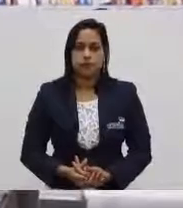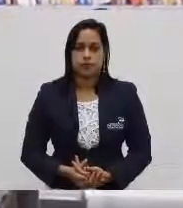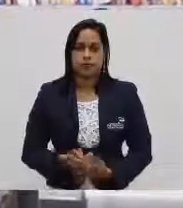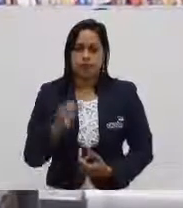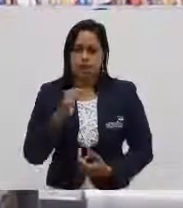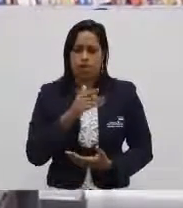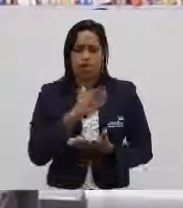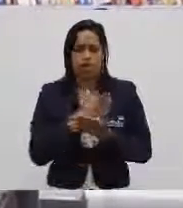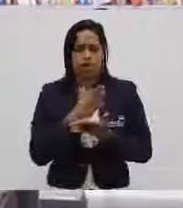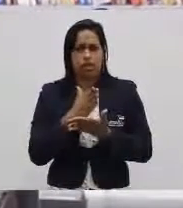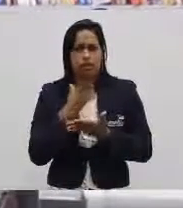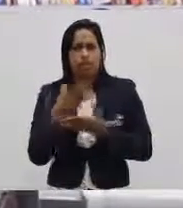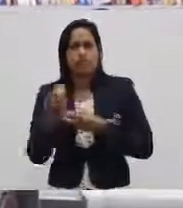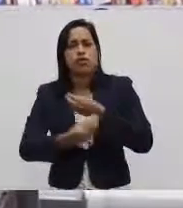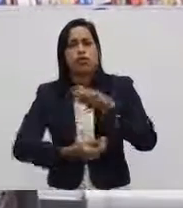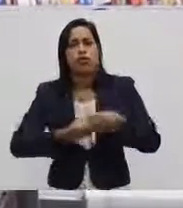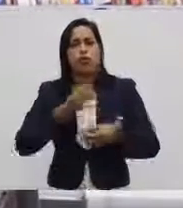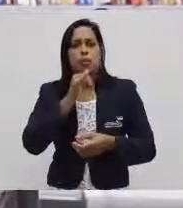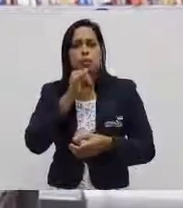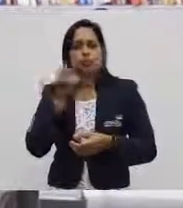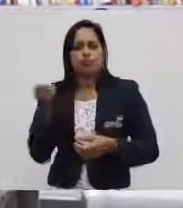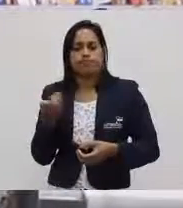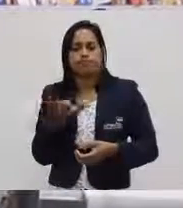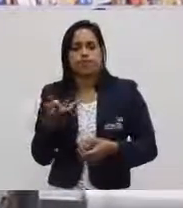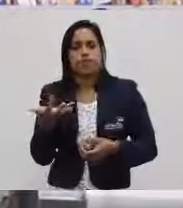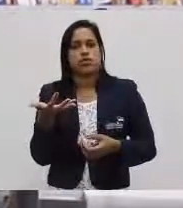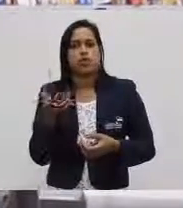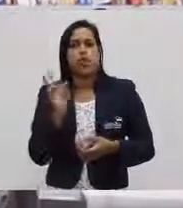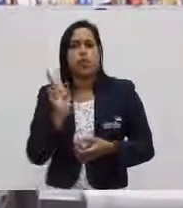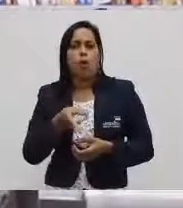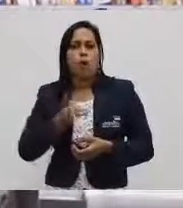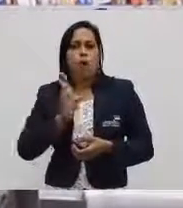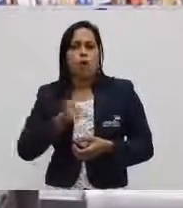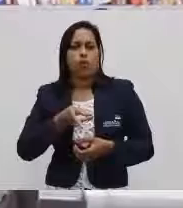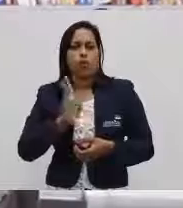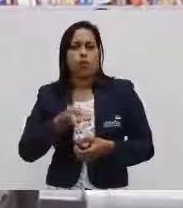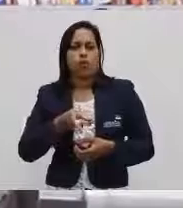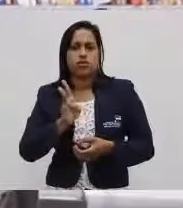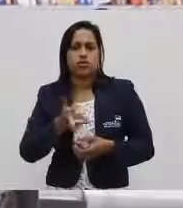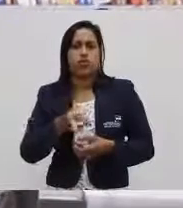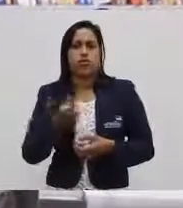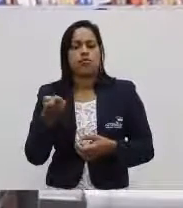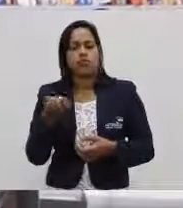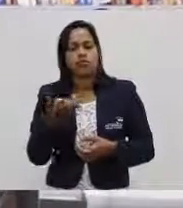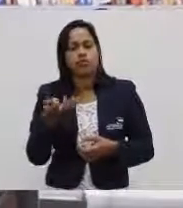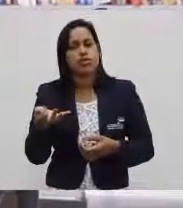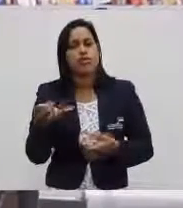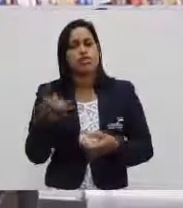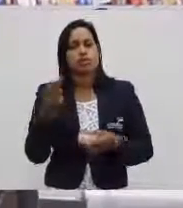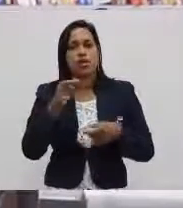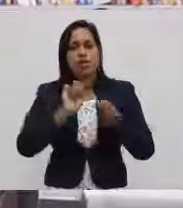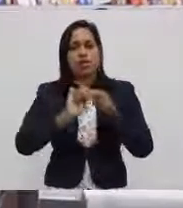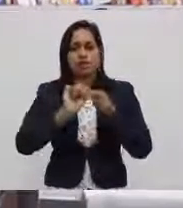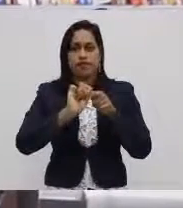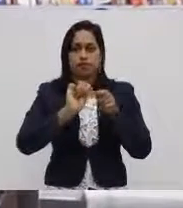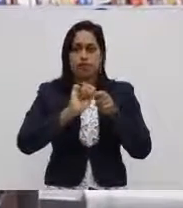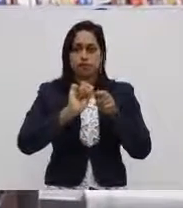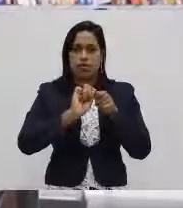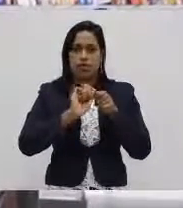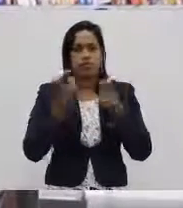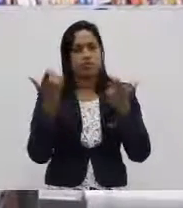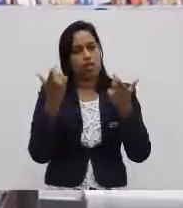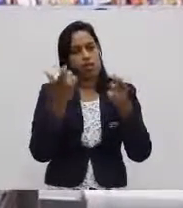Ele se divide em produção em massa e produção contínua. Produção em massa é a fabricação em larga escala de